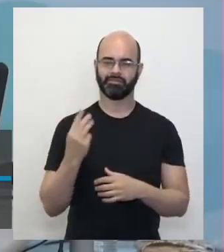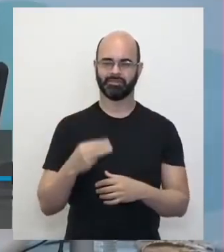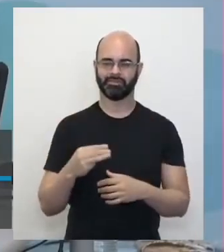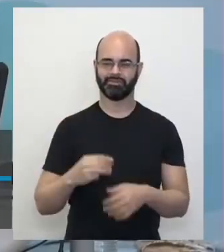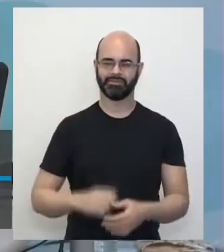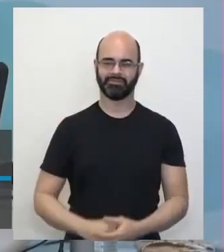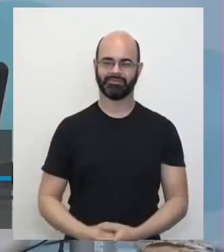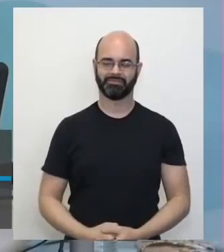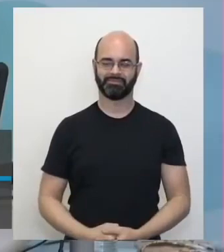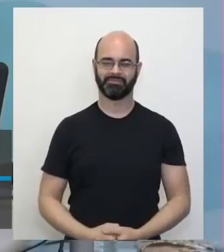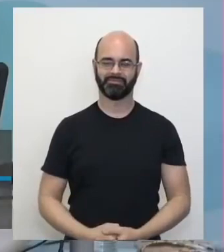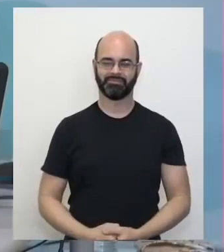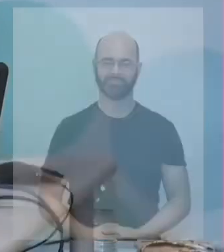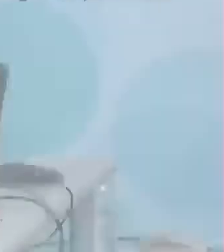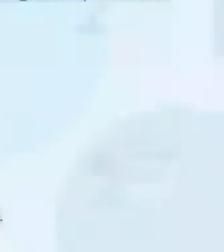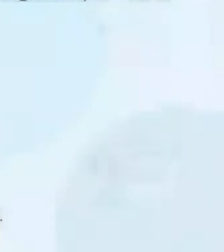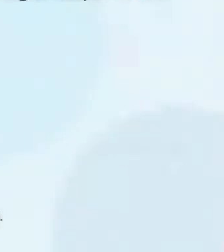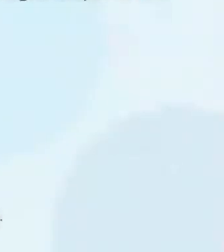minuto.